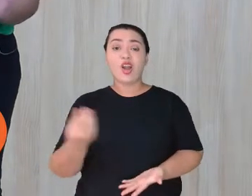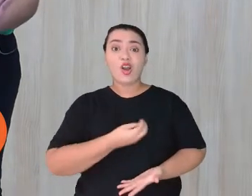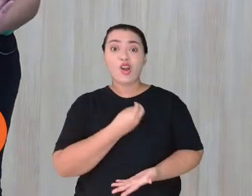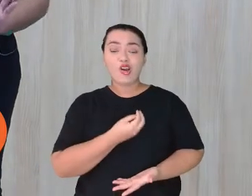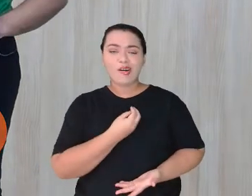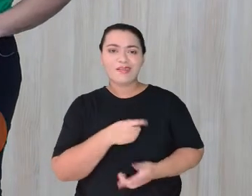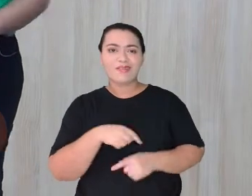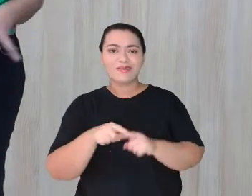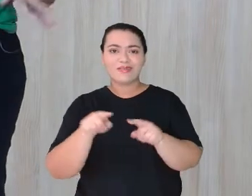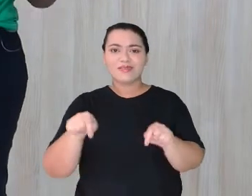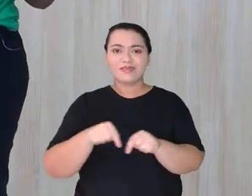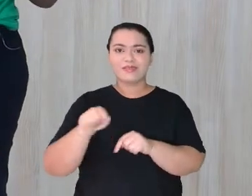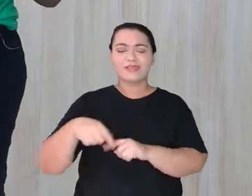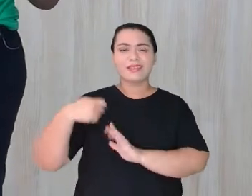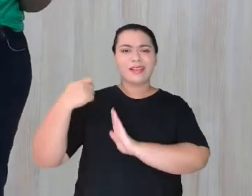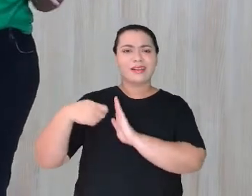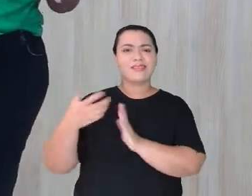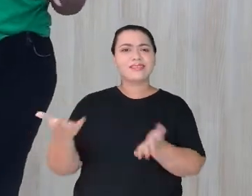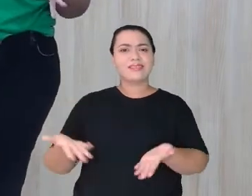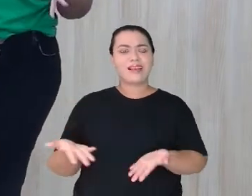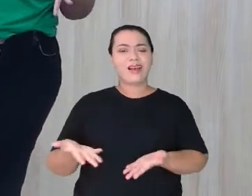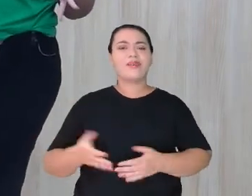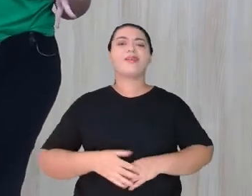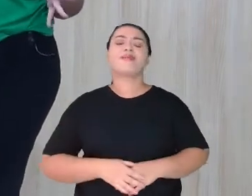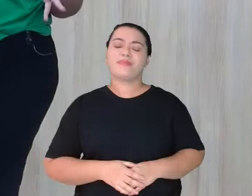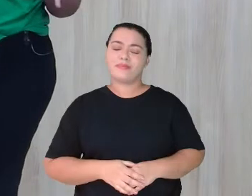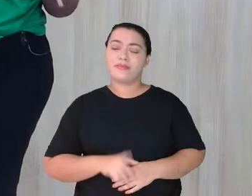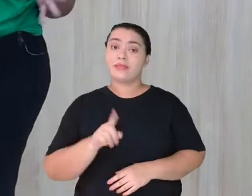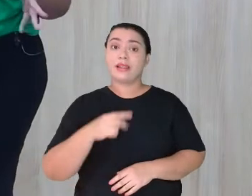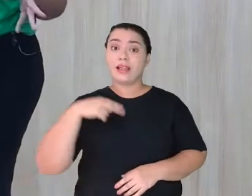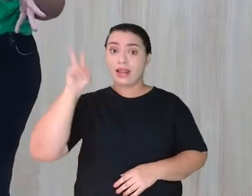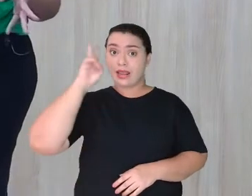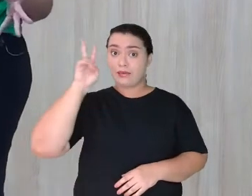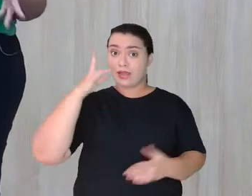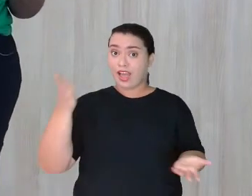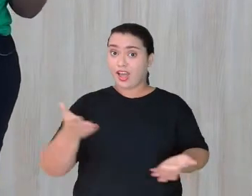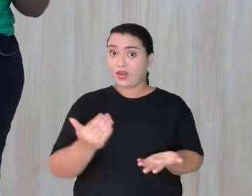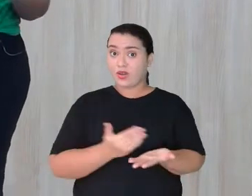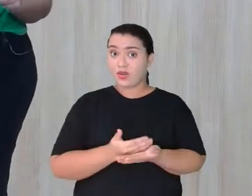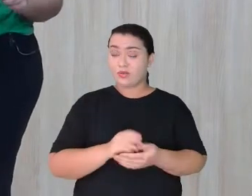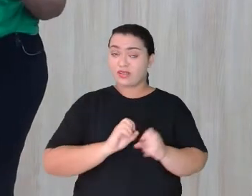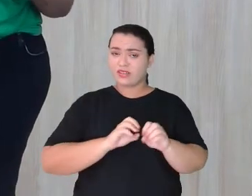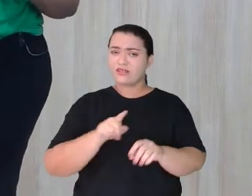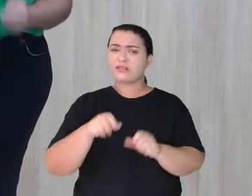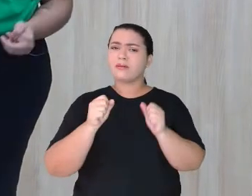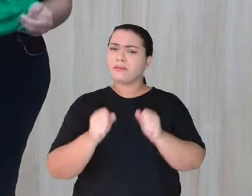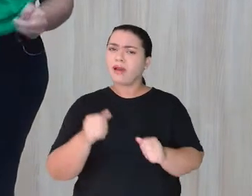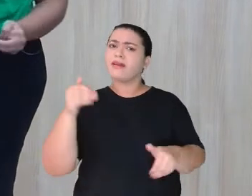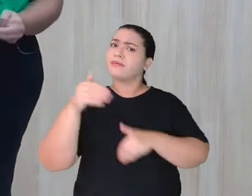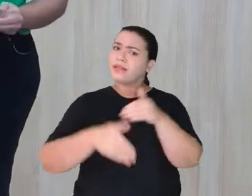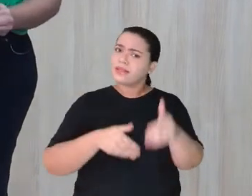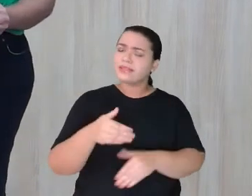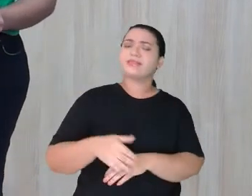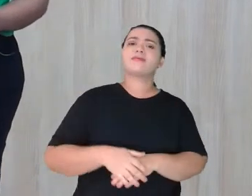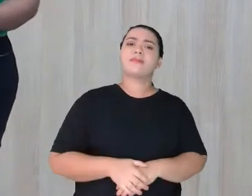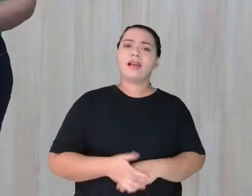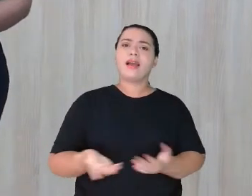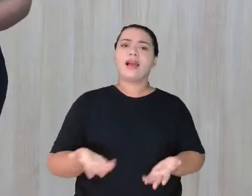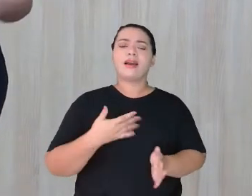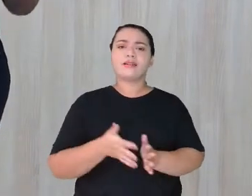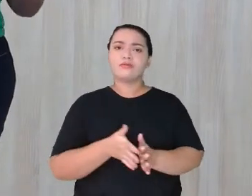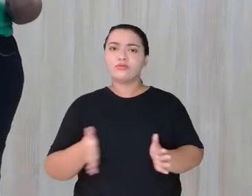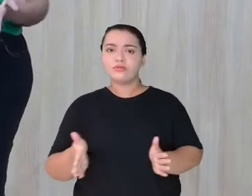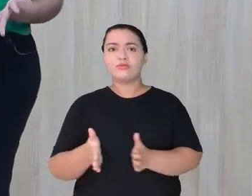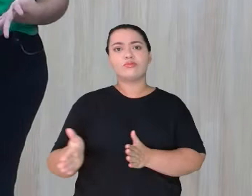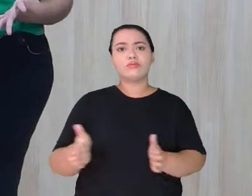nossos estúdios, mas como sempre, é sempre bom lembrar que já no comecinho da aula, que você pode participar da aula enquanto ela